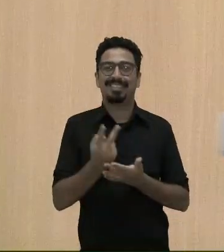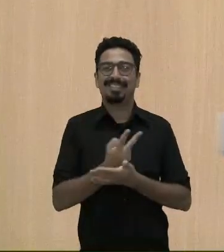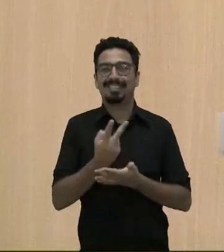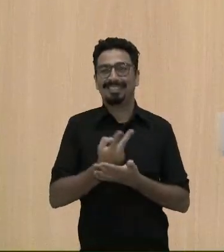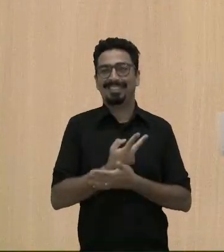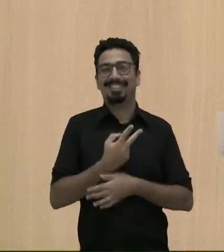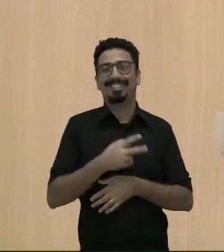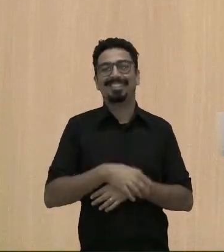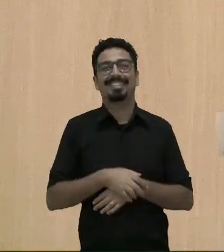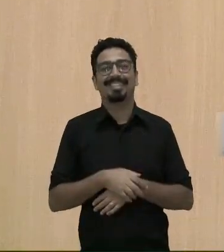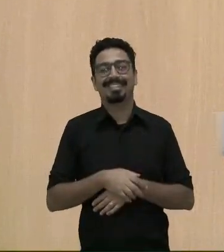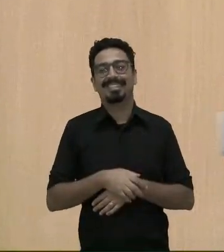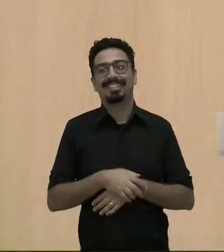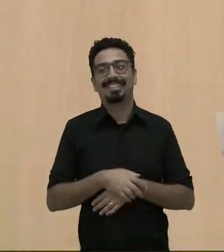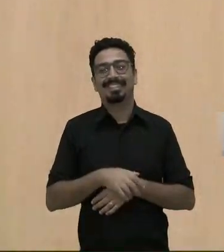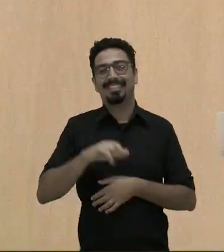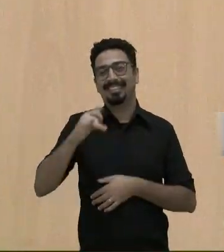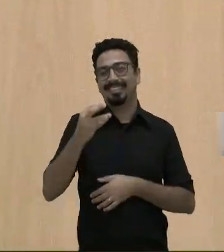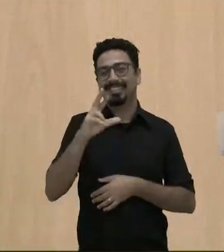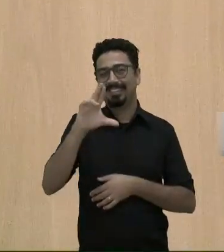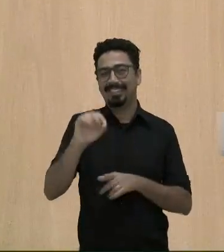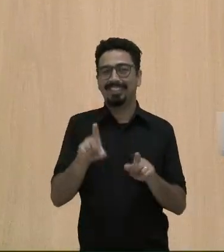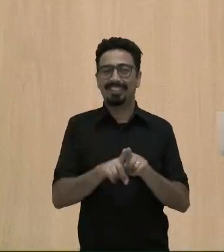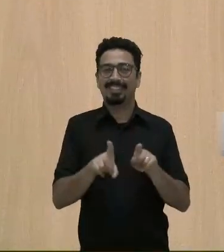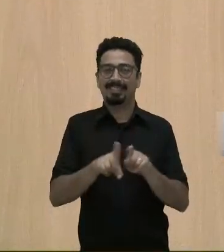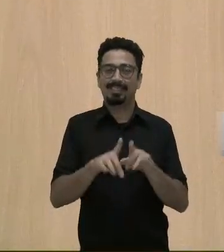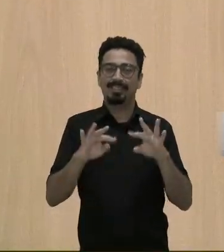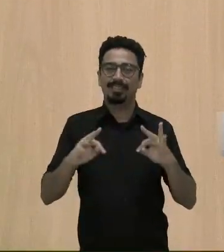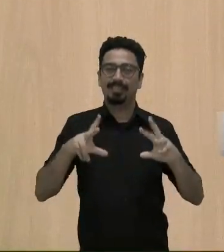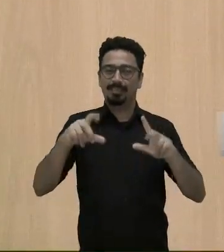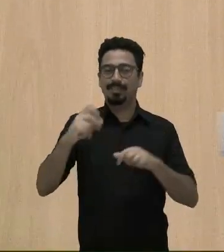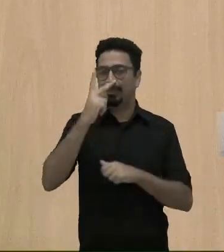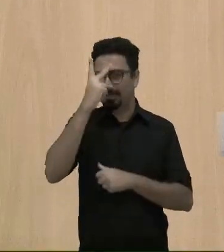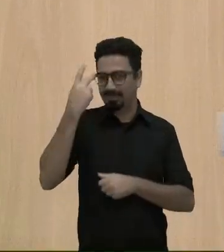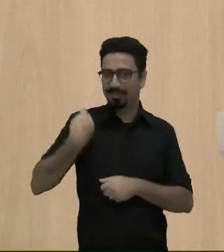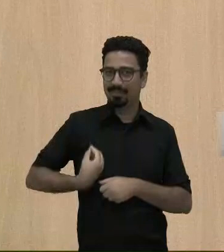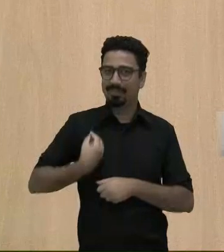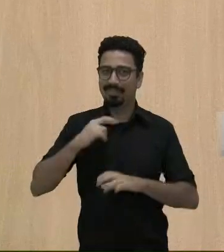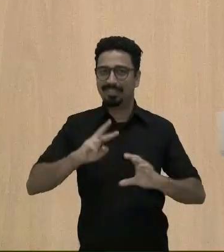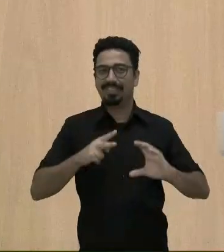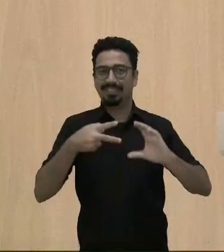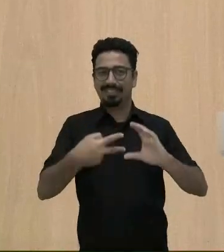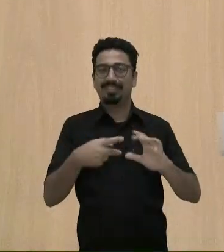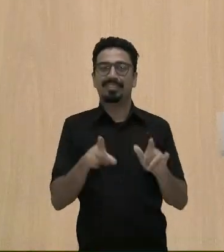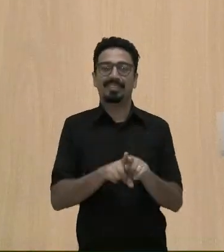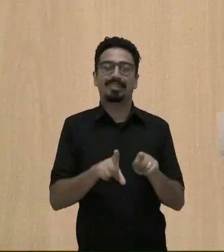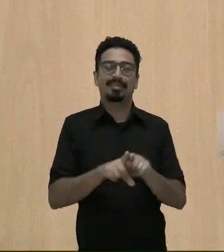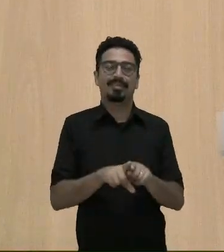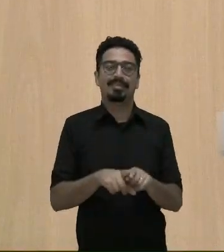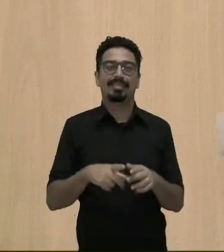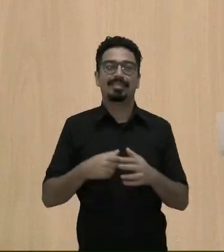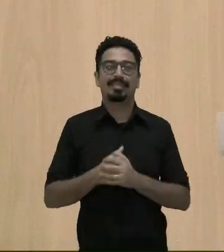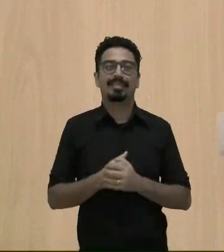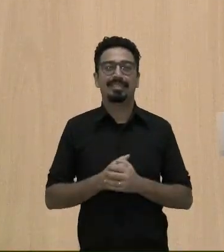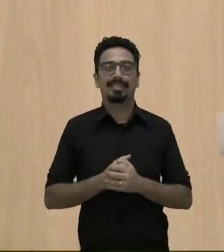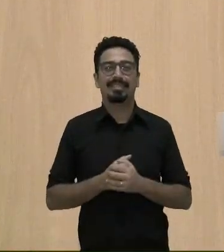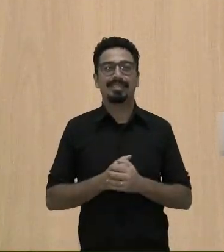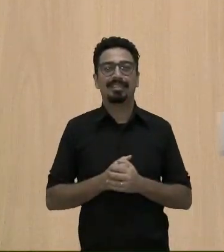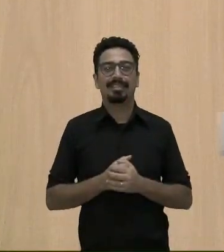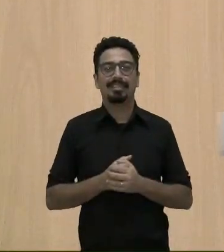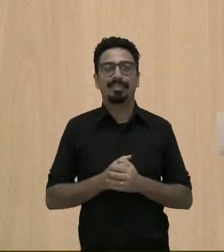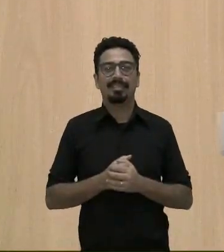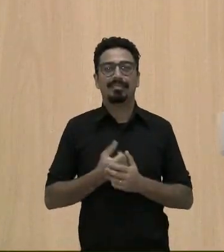português, ao seu Jairo e a todos os presentes aqui da Câmara Municipal. E eu queria dizer